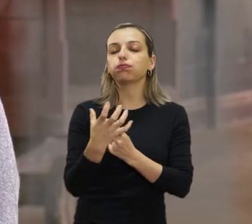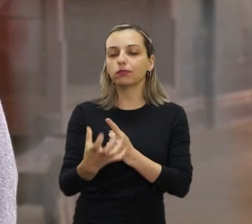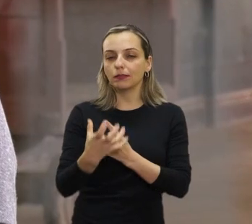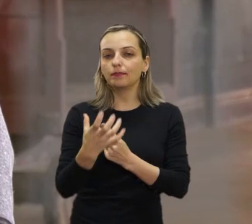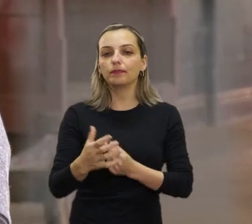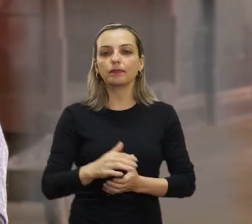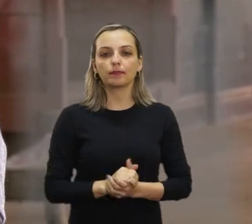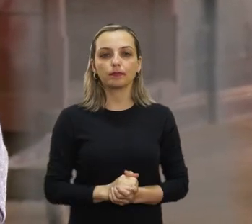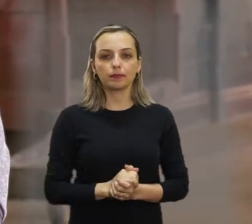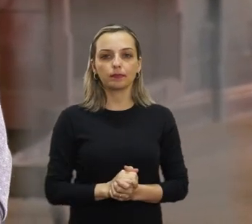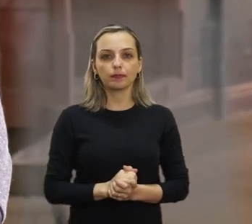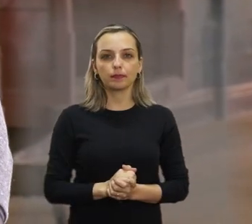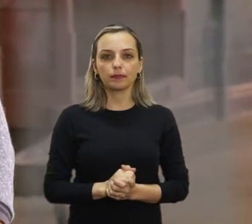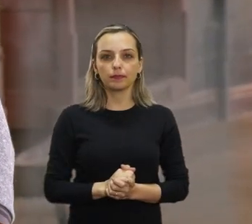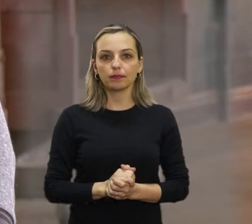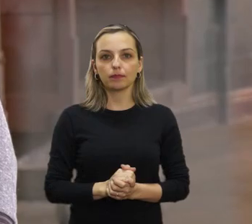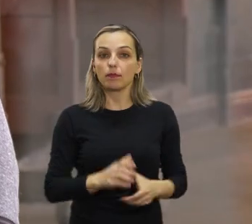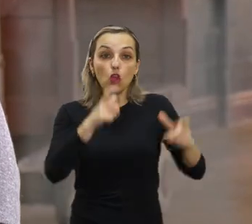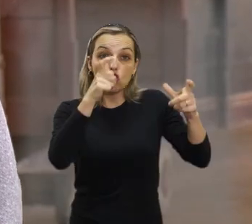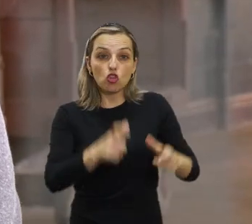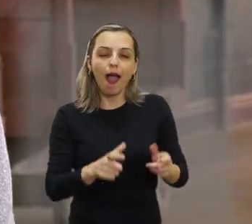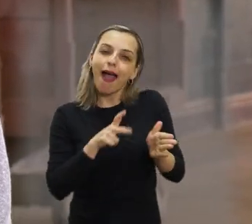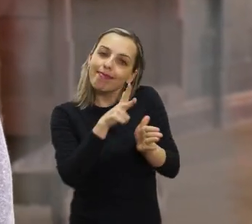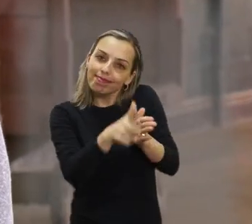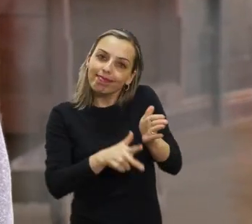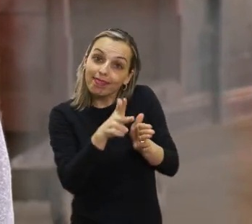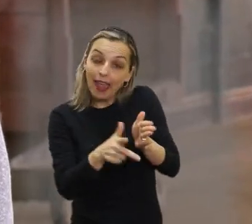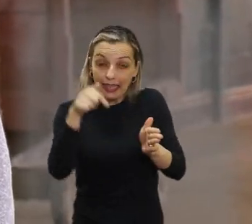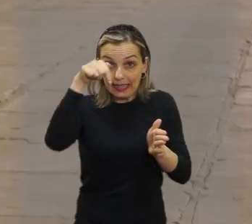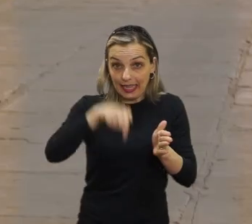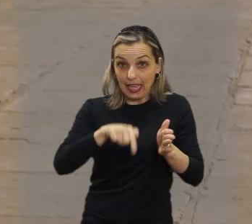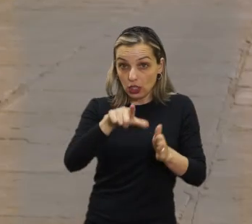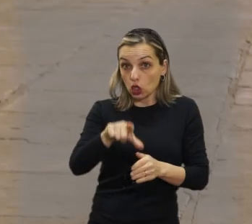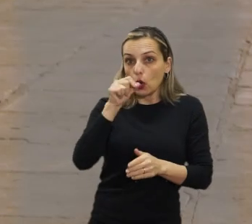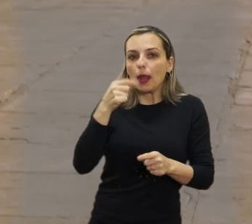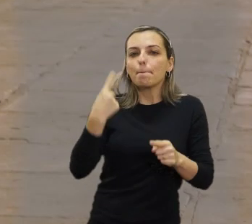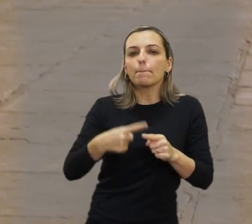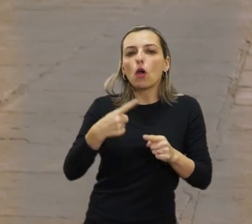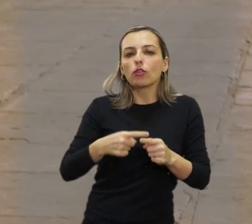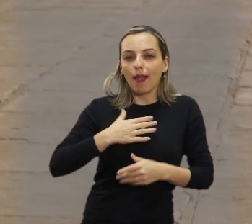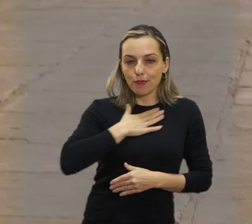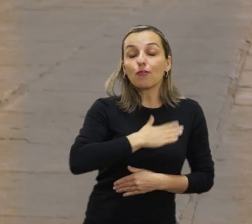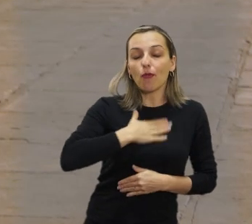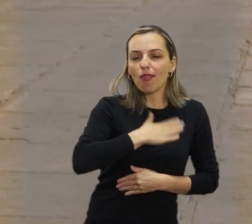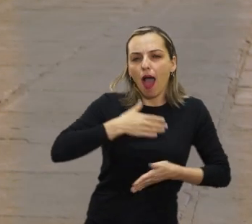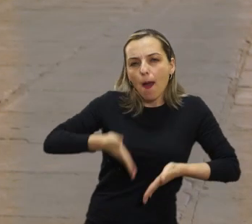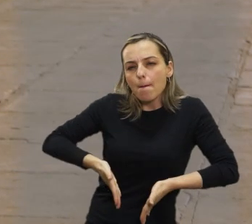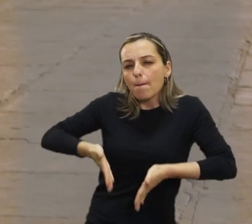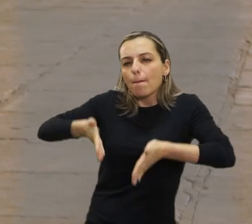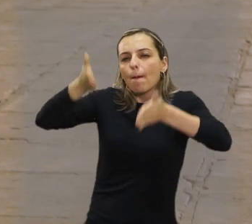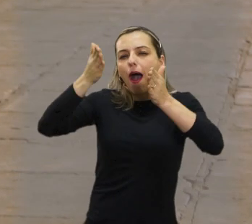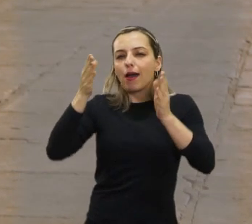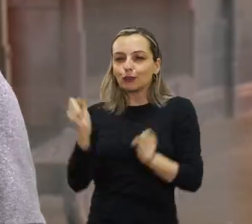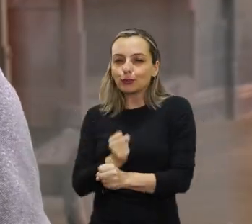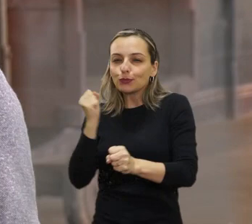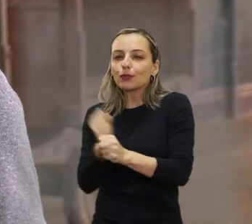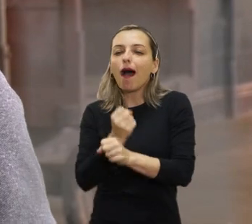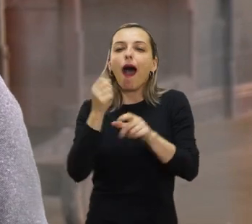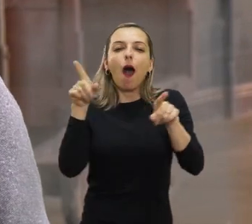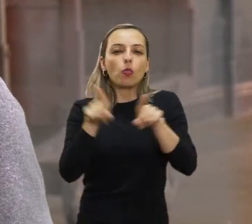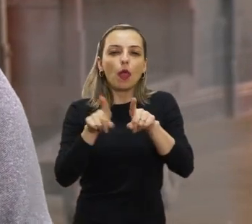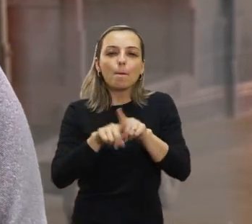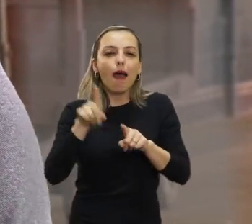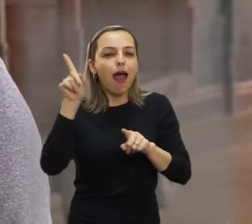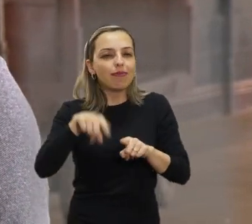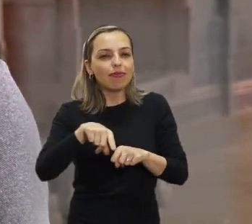como não dizer o quanto que Araraquara me influencia. Eu acabei escolhendo aqui a estação, primeiro porque eu gosto muito, né,